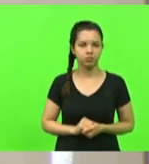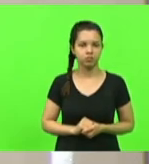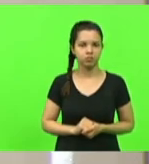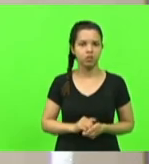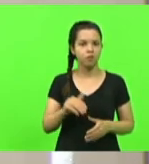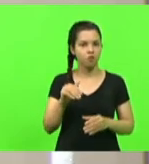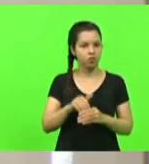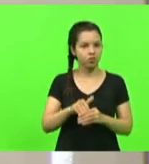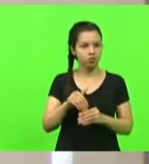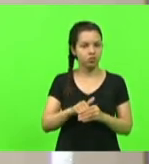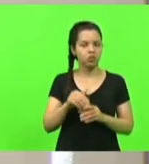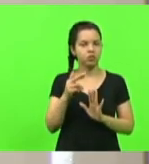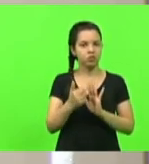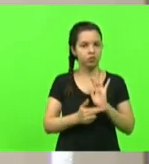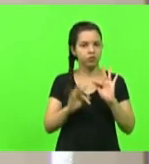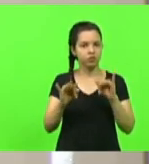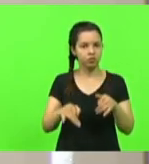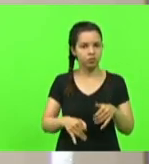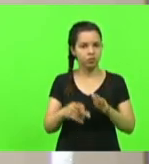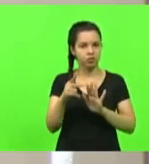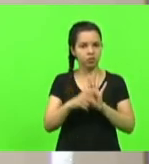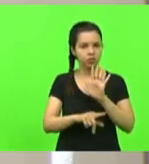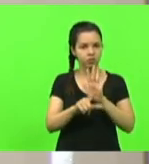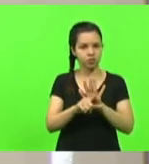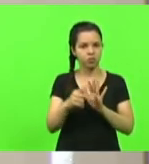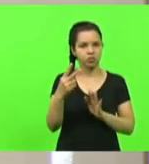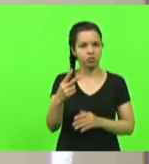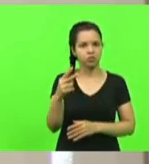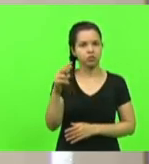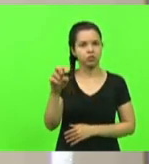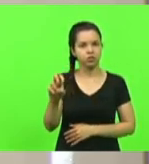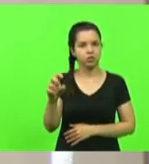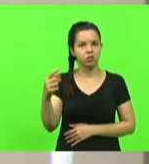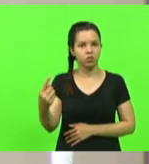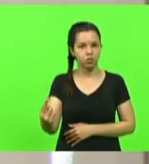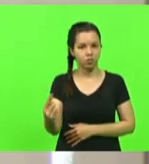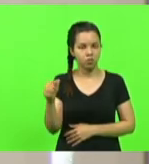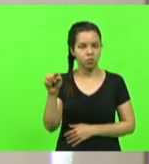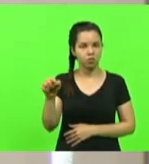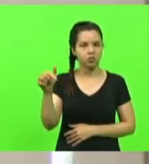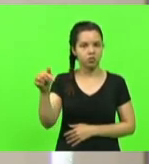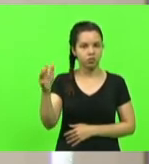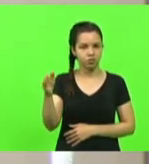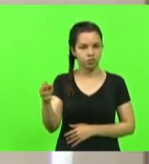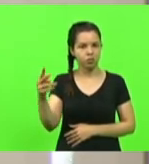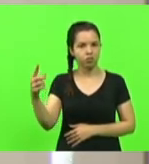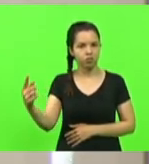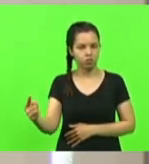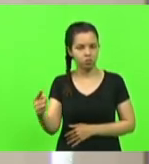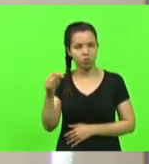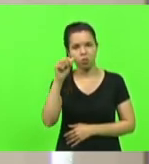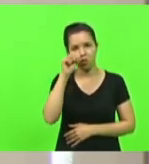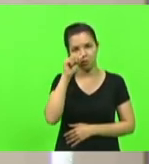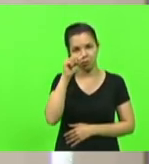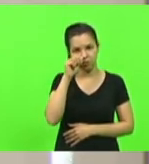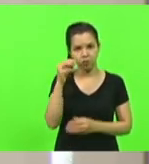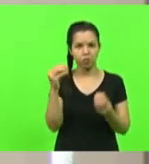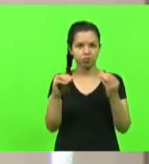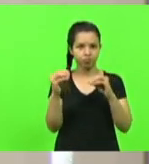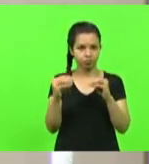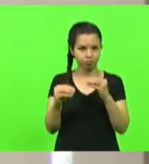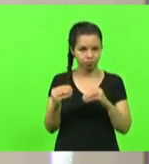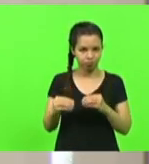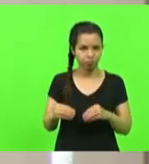Votação da redação final do projeto de lei 251.7.2021, autor deputado João Amin dispõe sobre os requisitos exigidos para a elaboração do